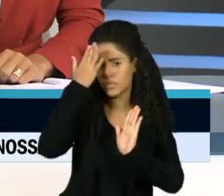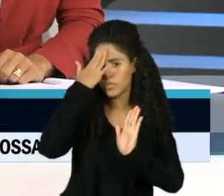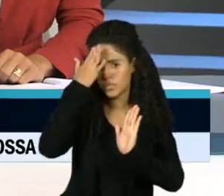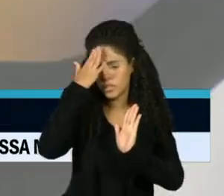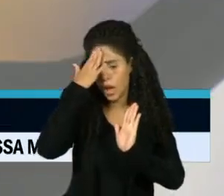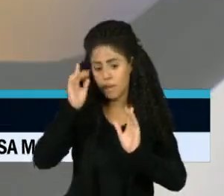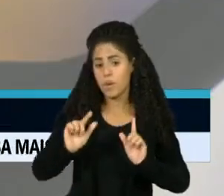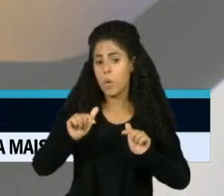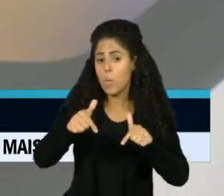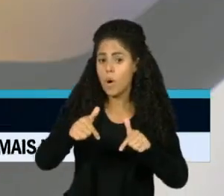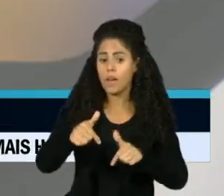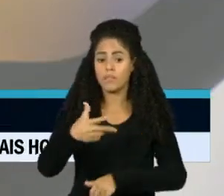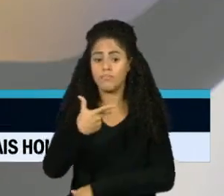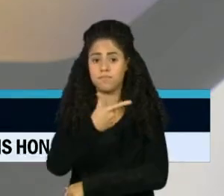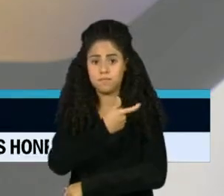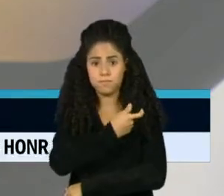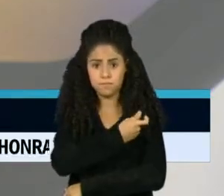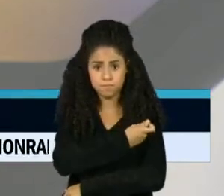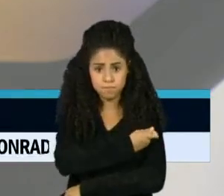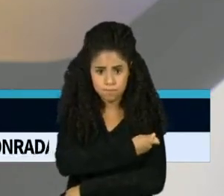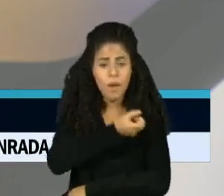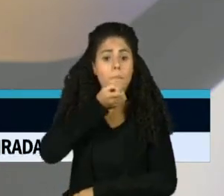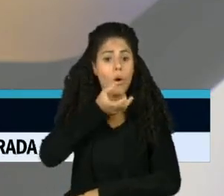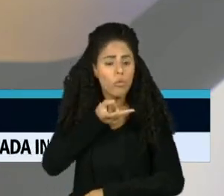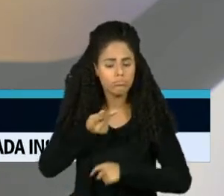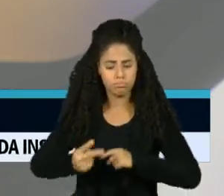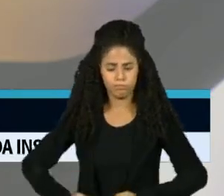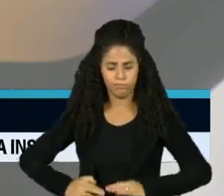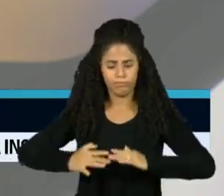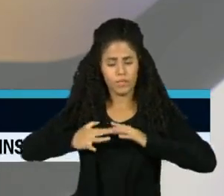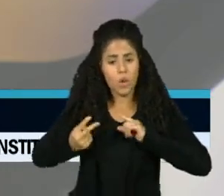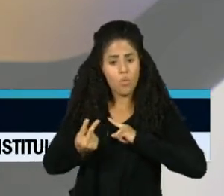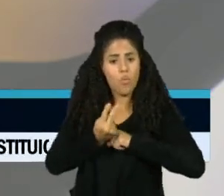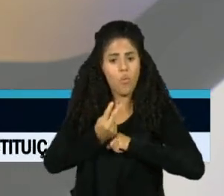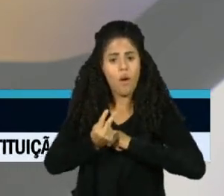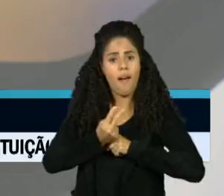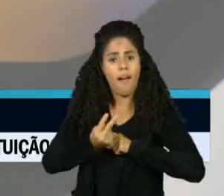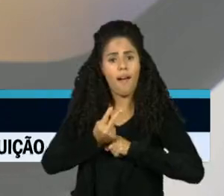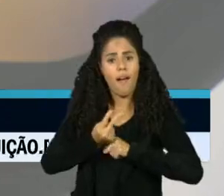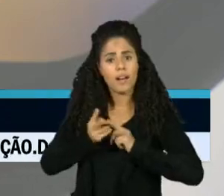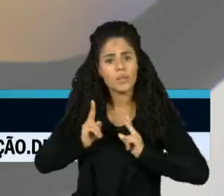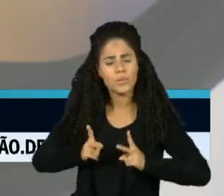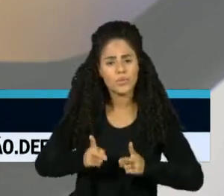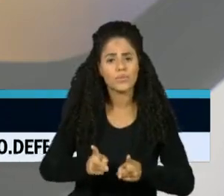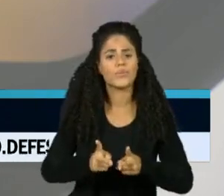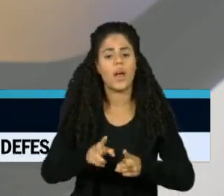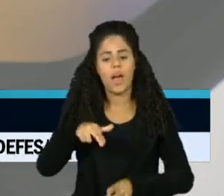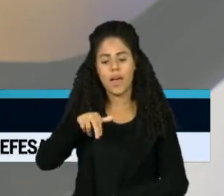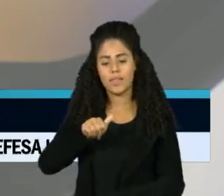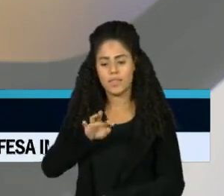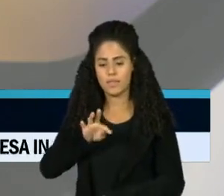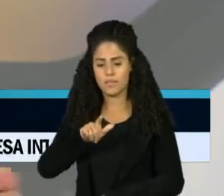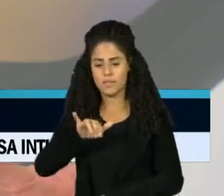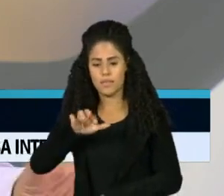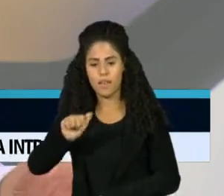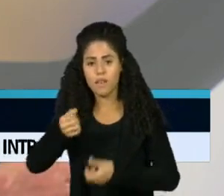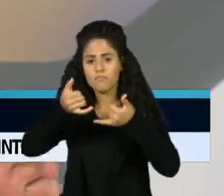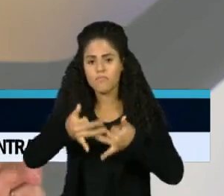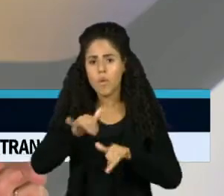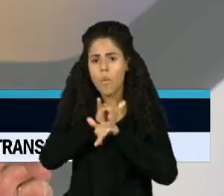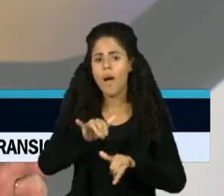sabia, que a vacinação faz bem para a saúde. E a Natália, ela falou uma coisa certa,